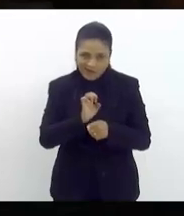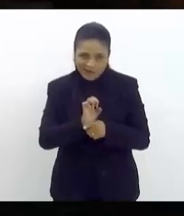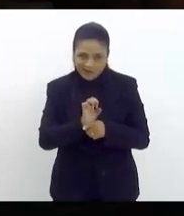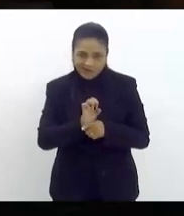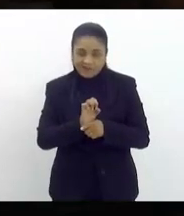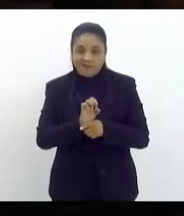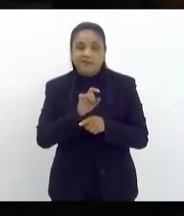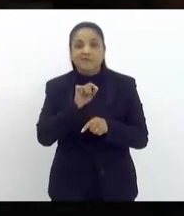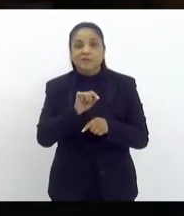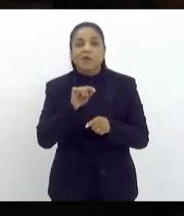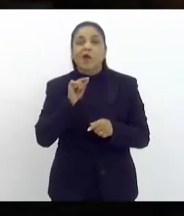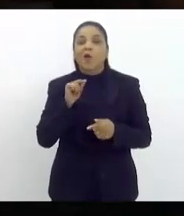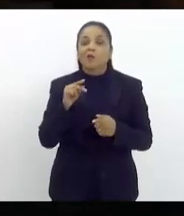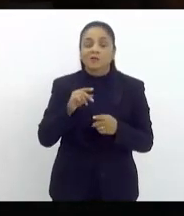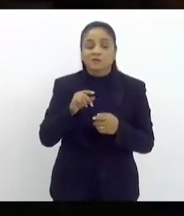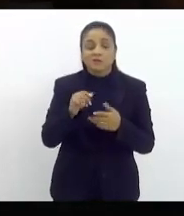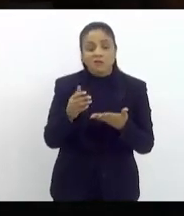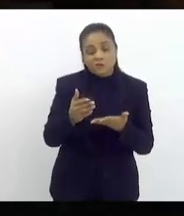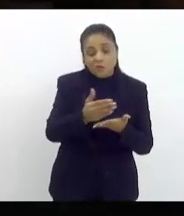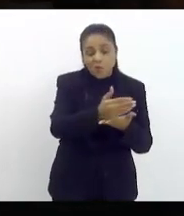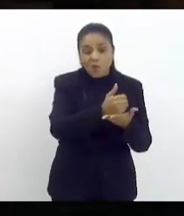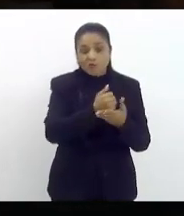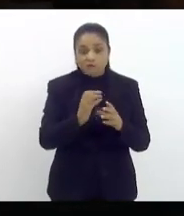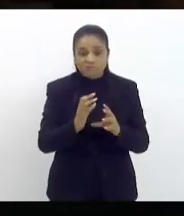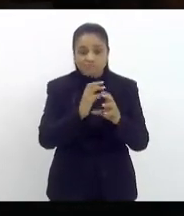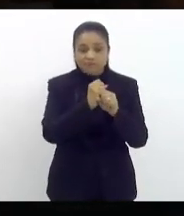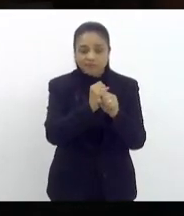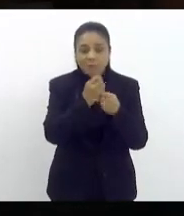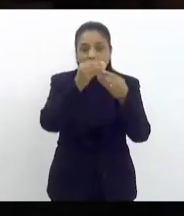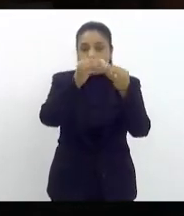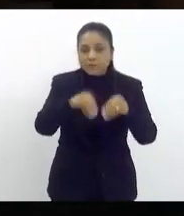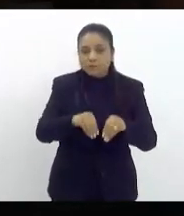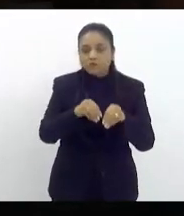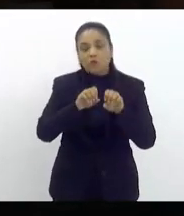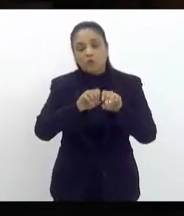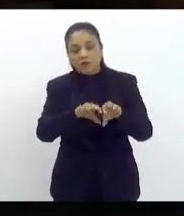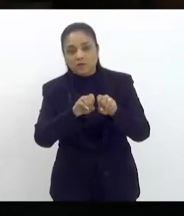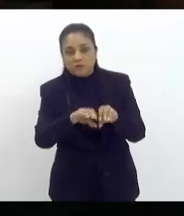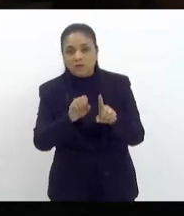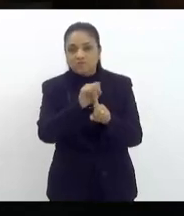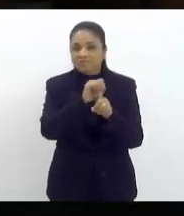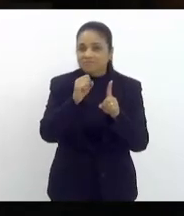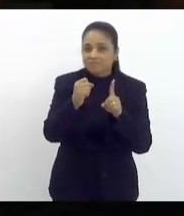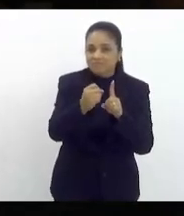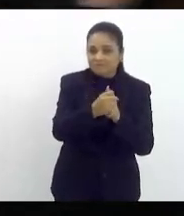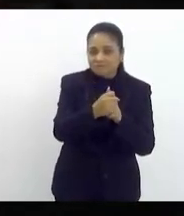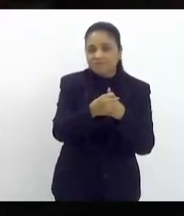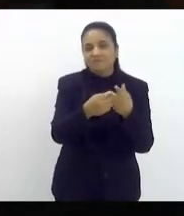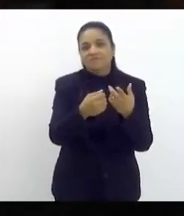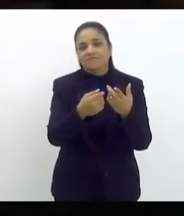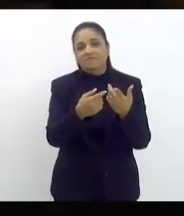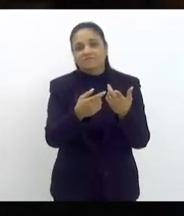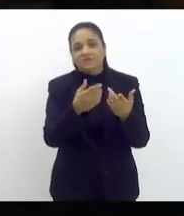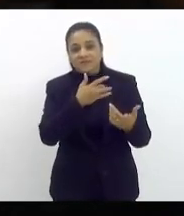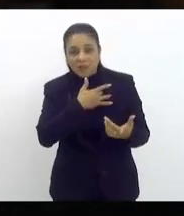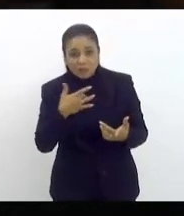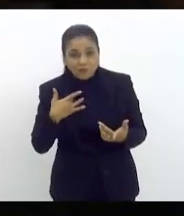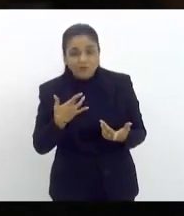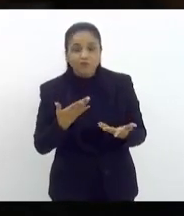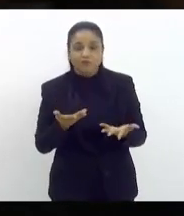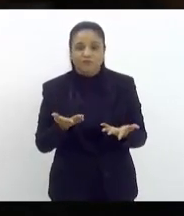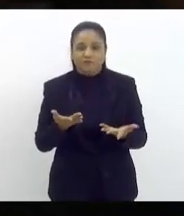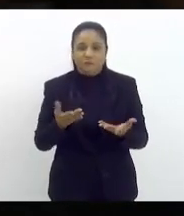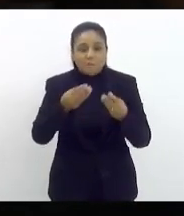o orçamento de educação, de saúde, de assistência social, para todos aqueles recursos que são